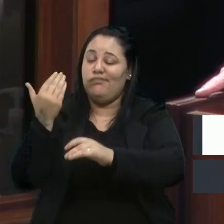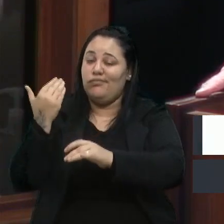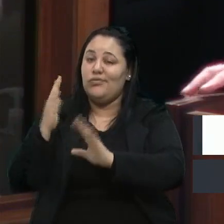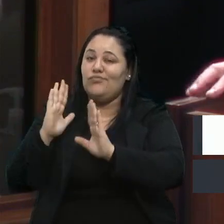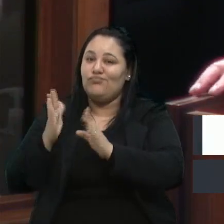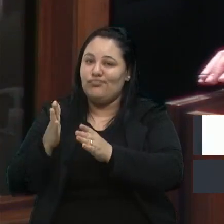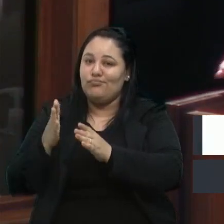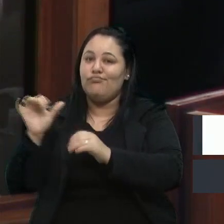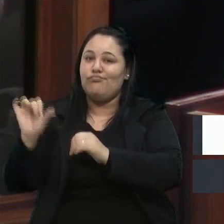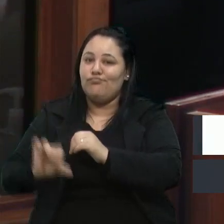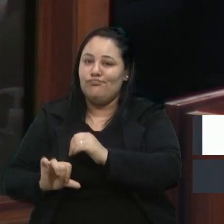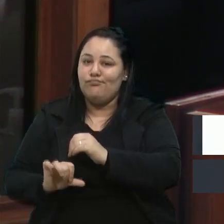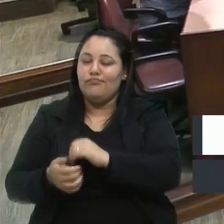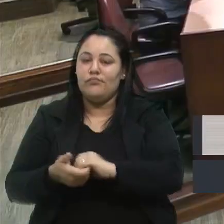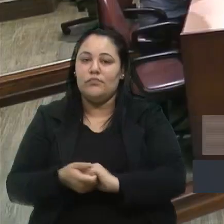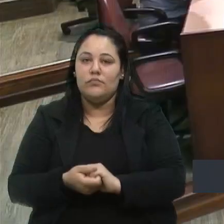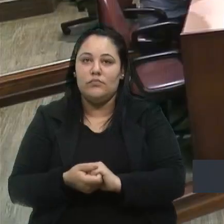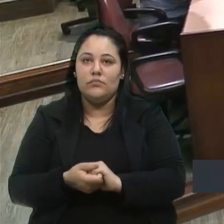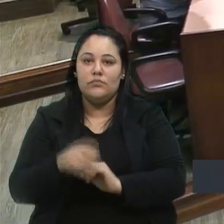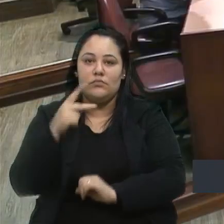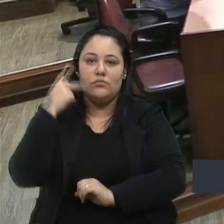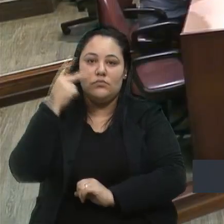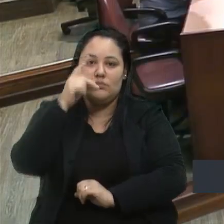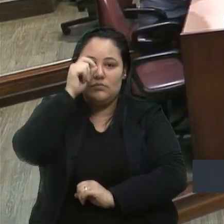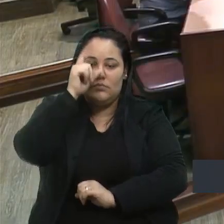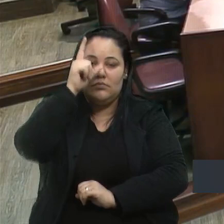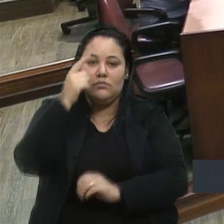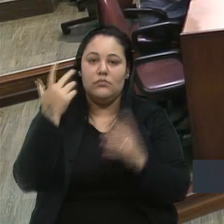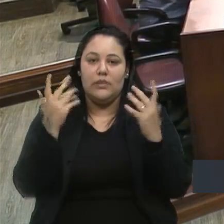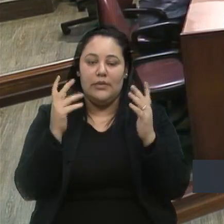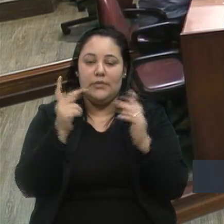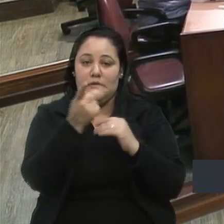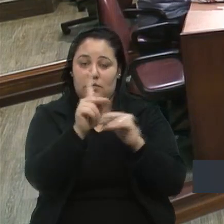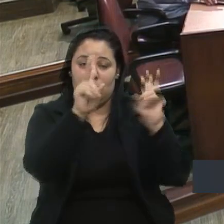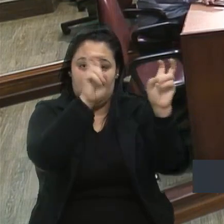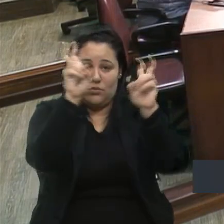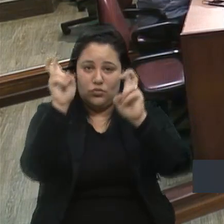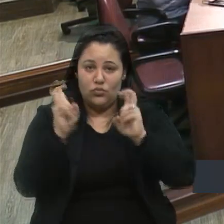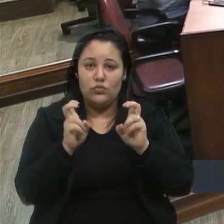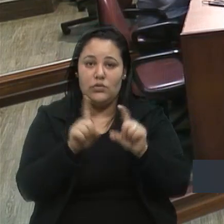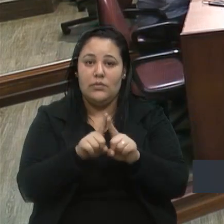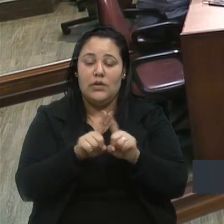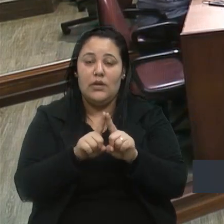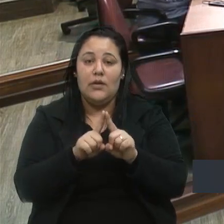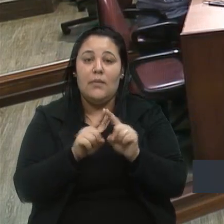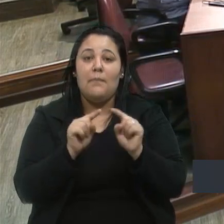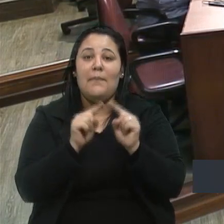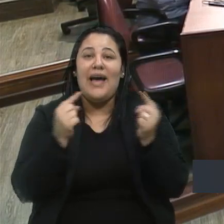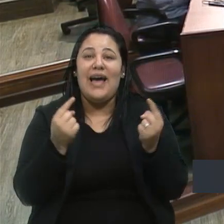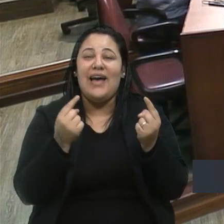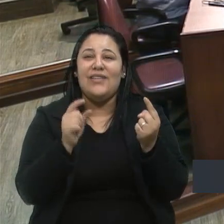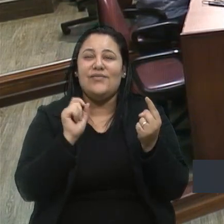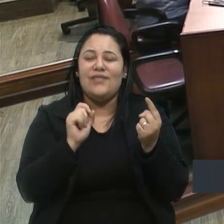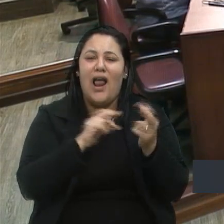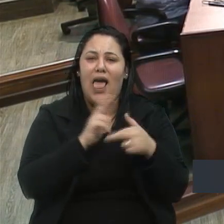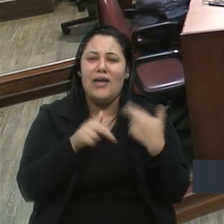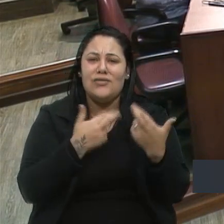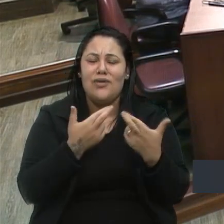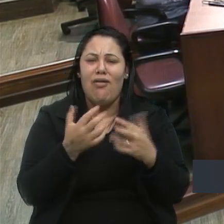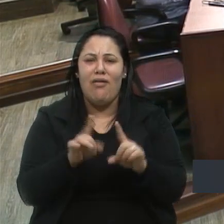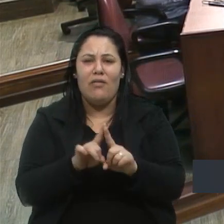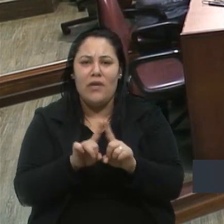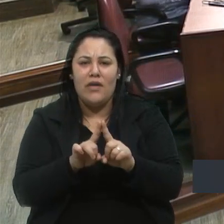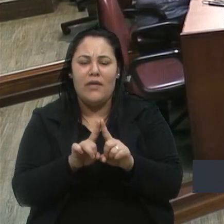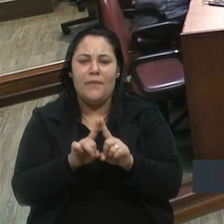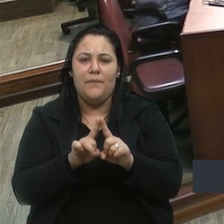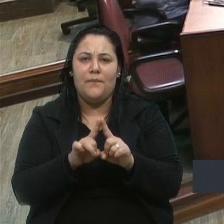Zequinha. Vereador Schalco, parabéns pelo levantamento desses assuntos, mas no que me diz respeito